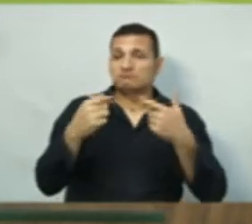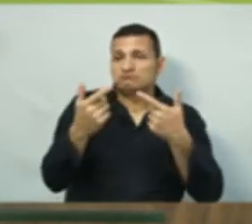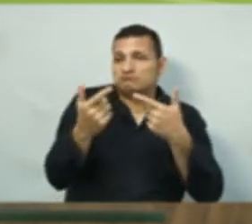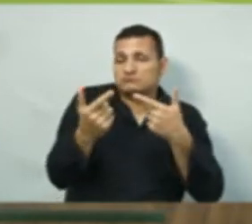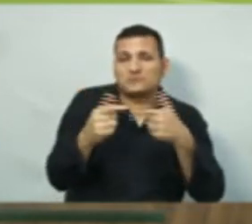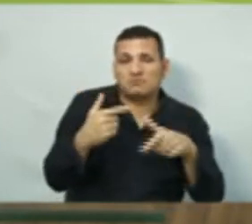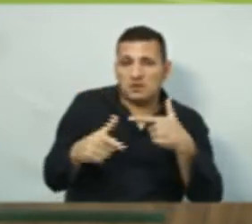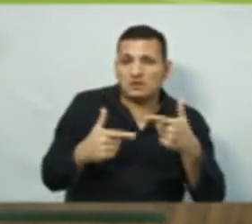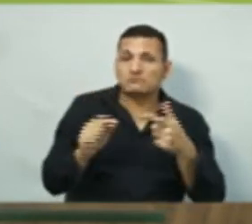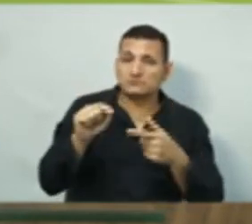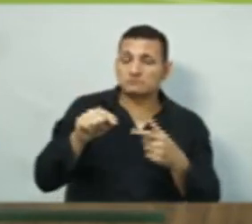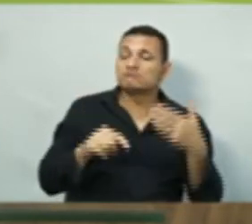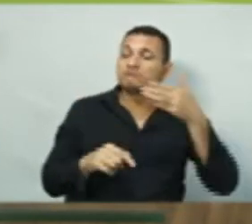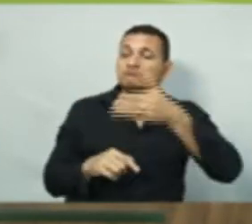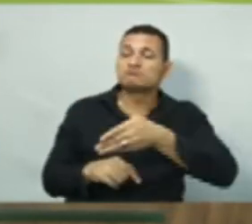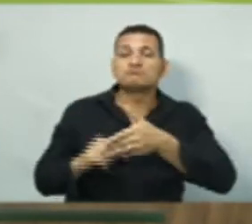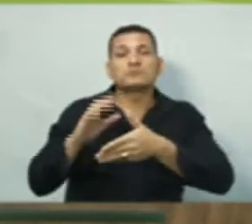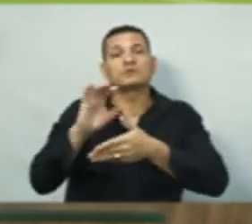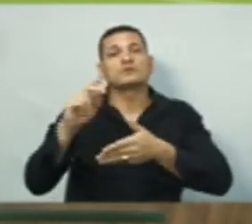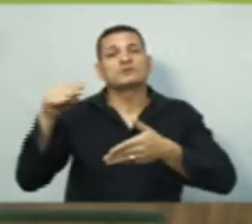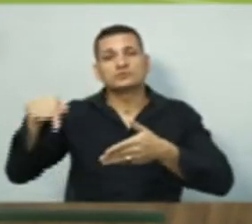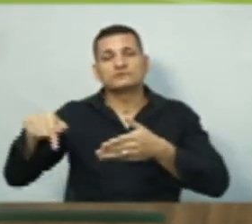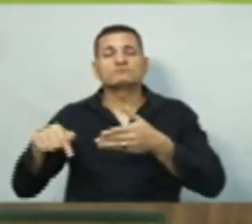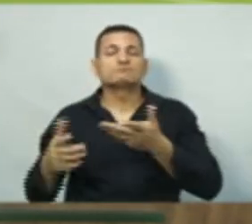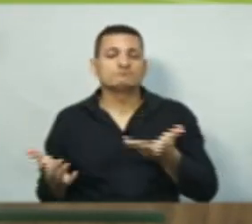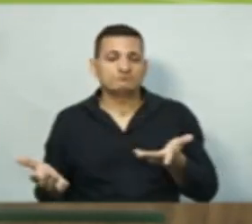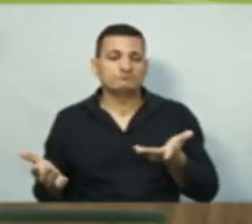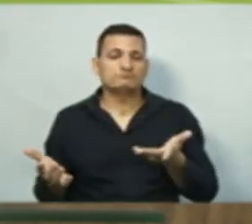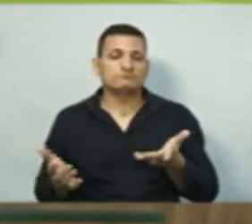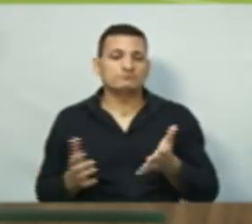você busca no próprio quadro da cooperativa.